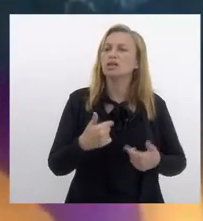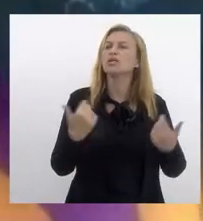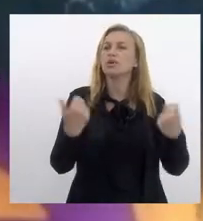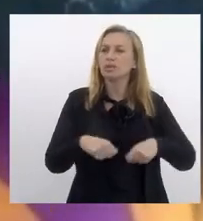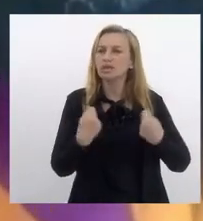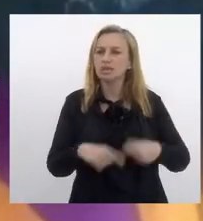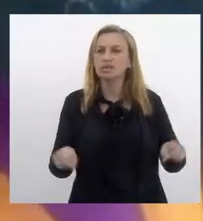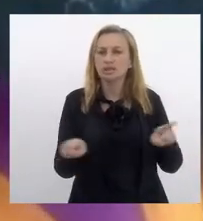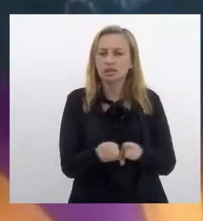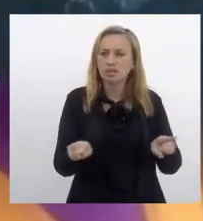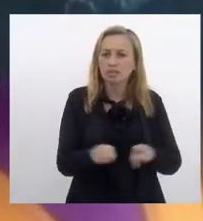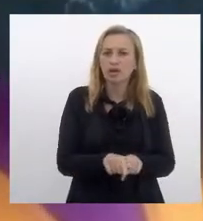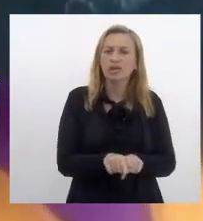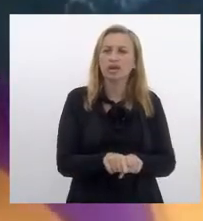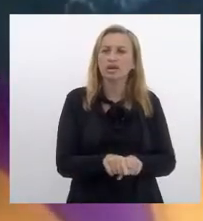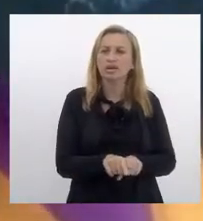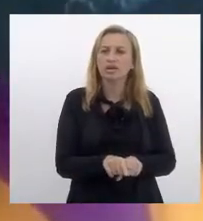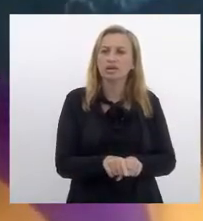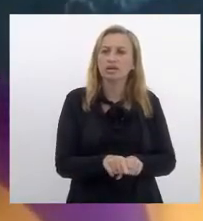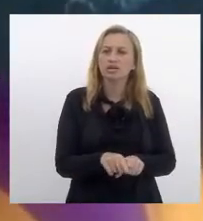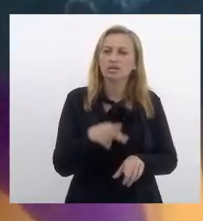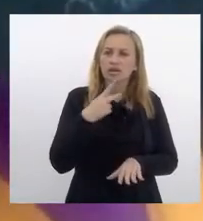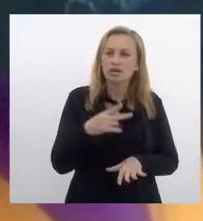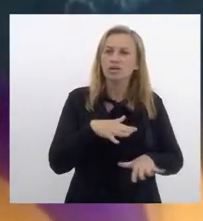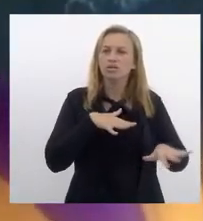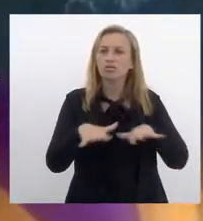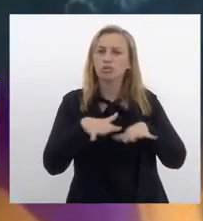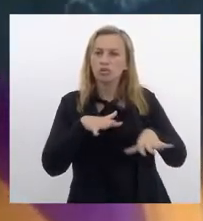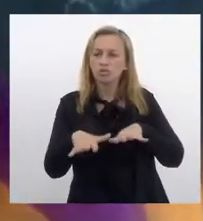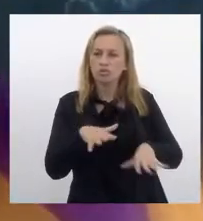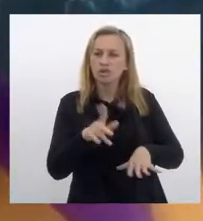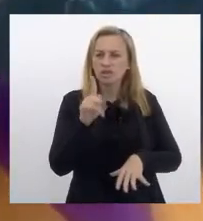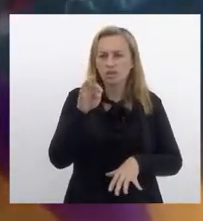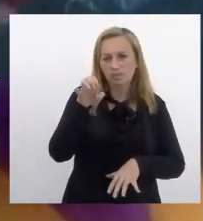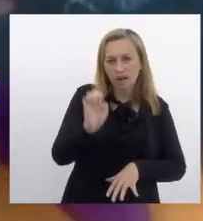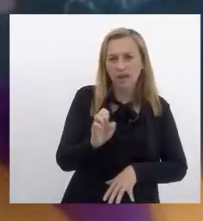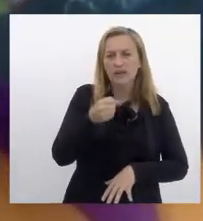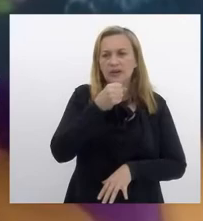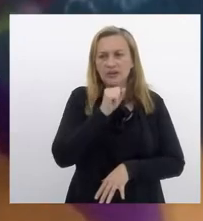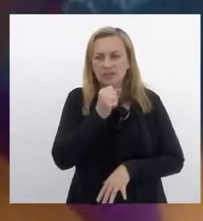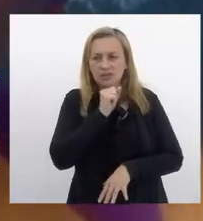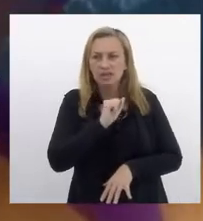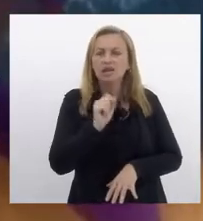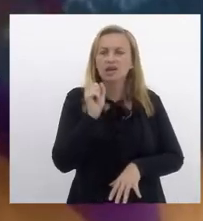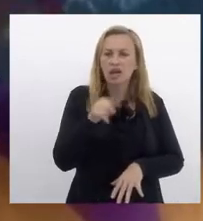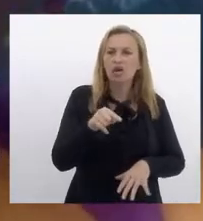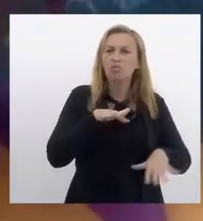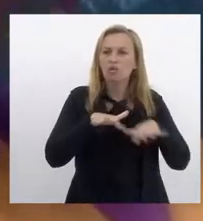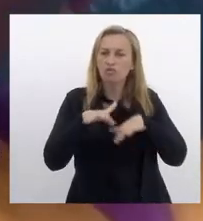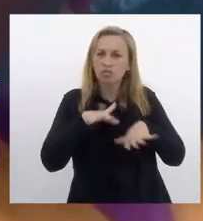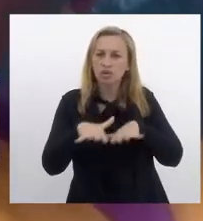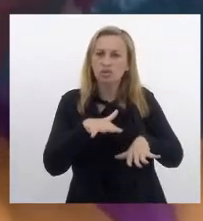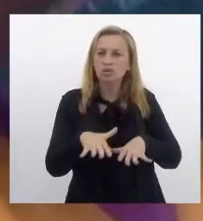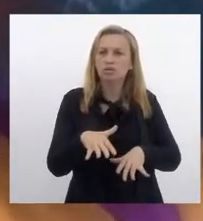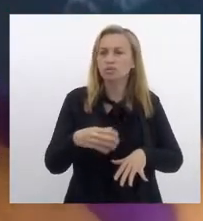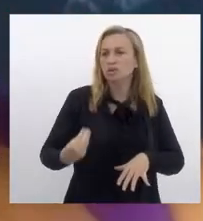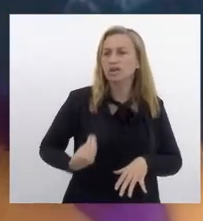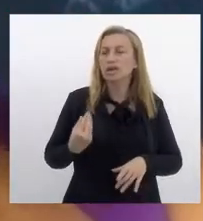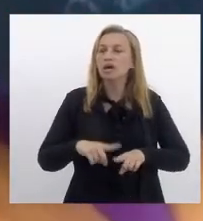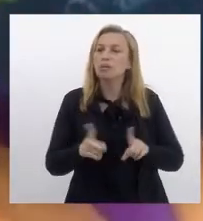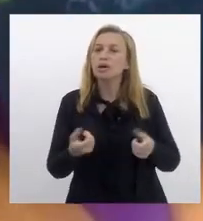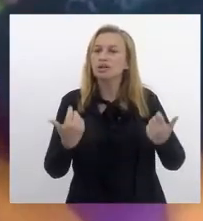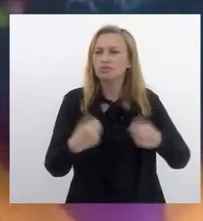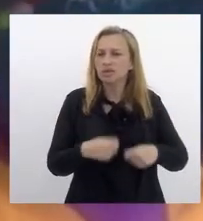também arredondar com o movimento de baile das antigas, porque de fato é um movimento muito presente, mas a gente